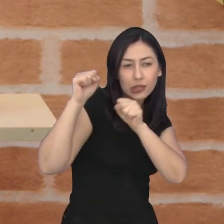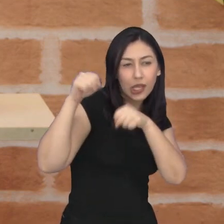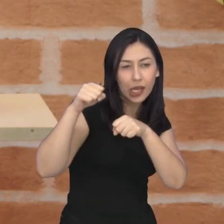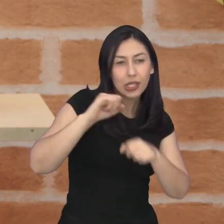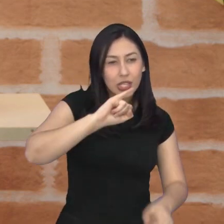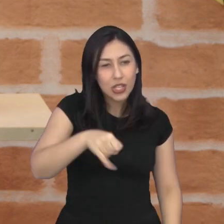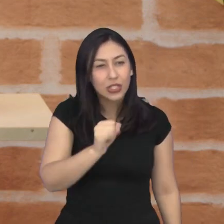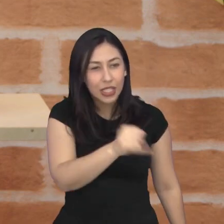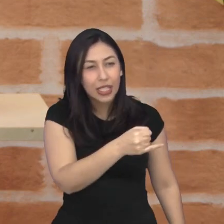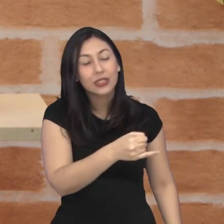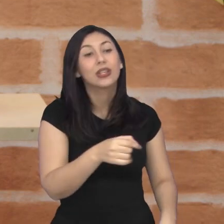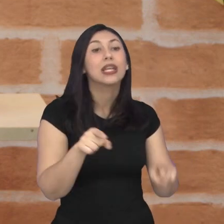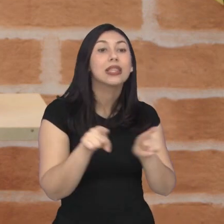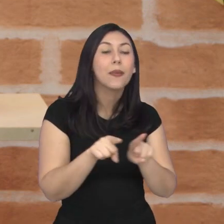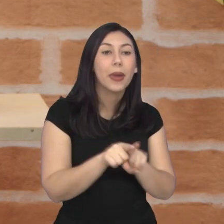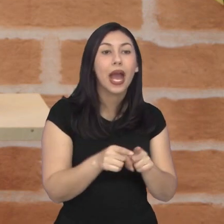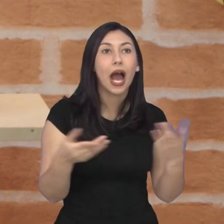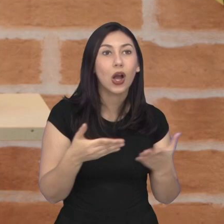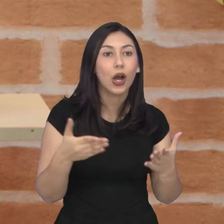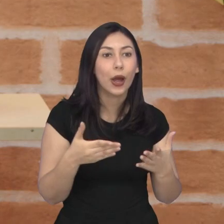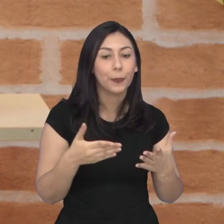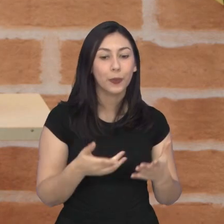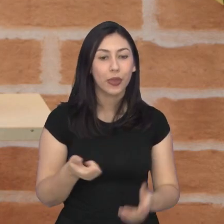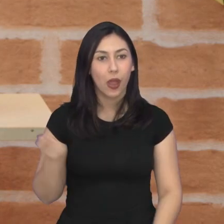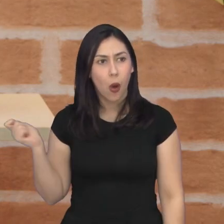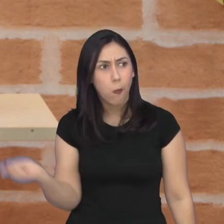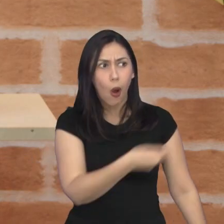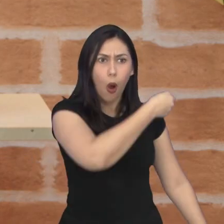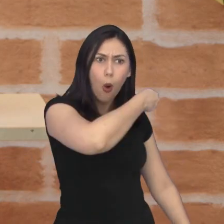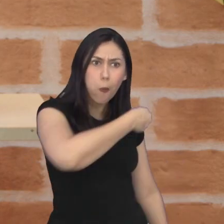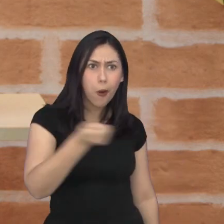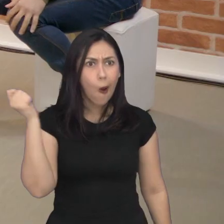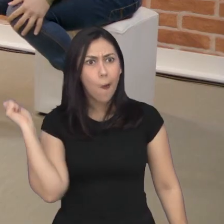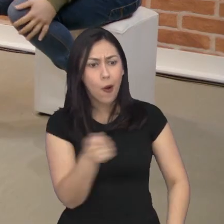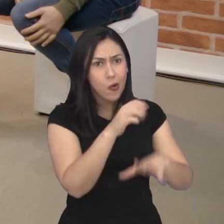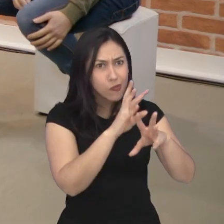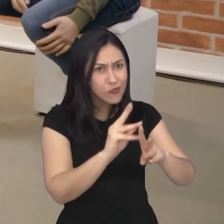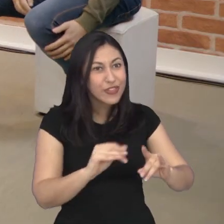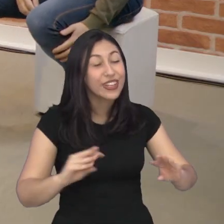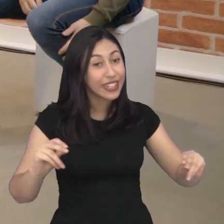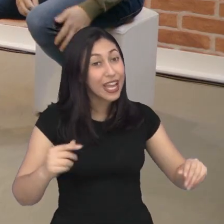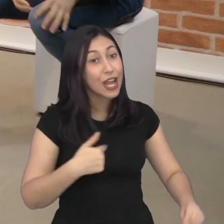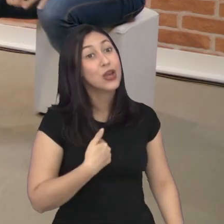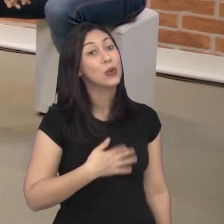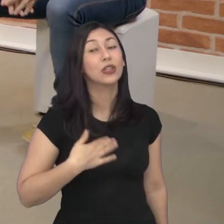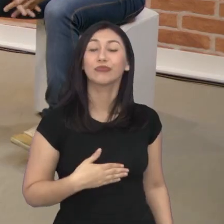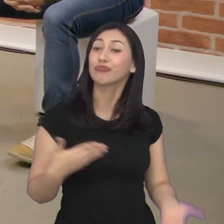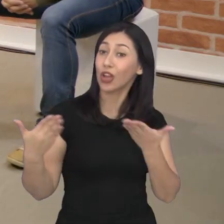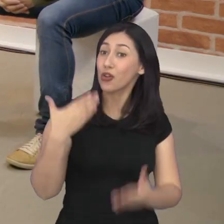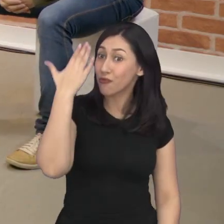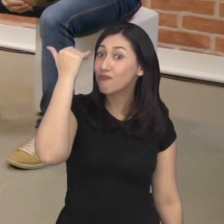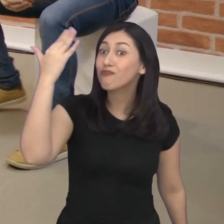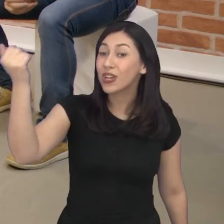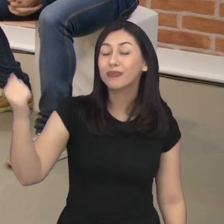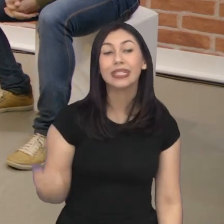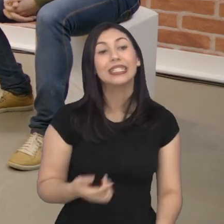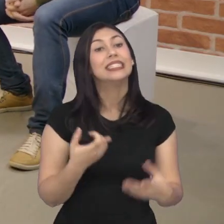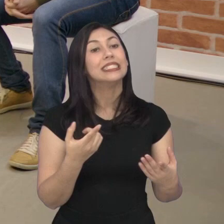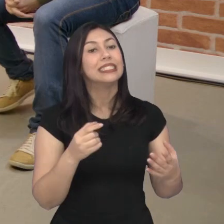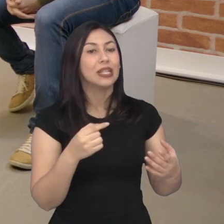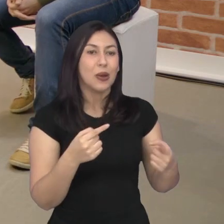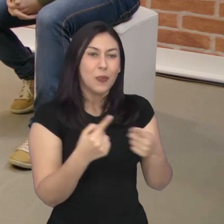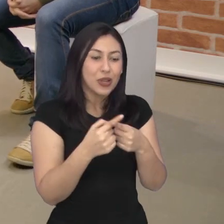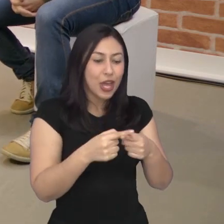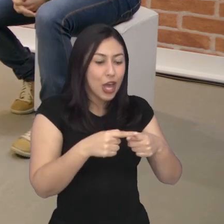beach tênis, que eu acho a moda mais legal esportiva que já existiu. Tá porque, super em alta agora, né? Porque ele é inclusivo, o solo